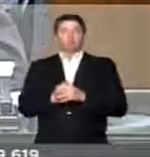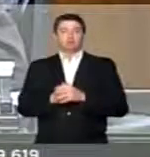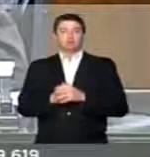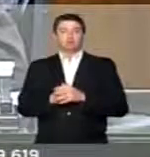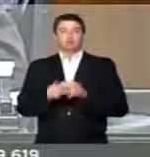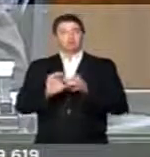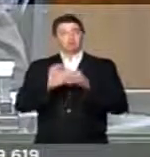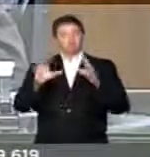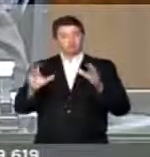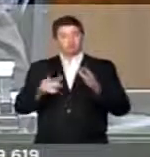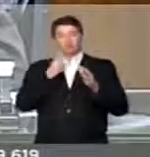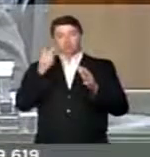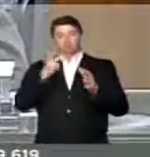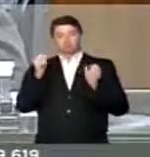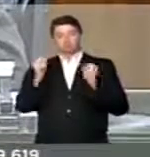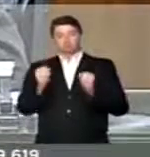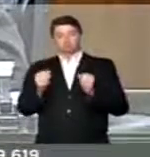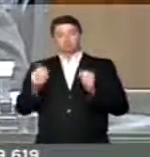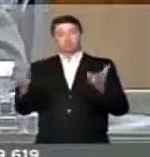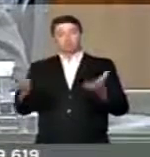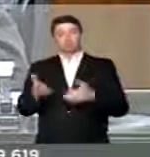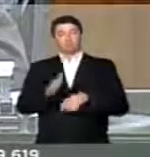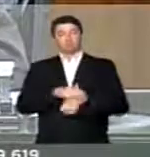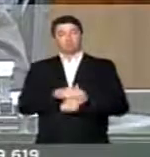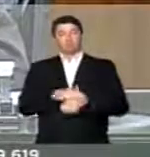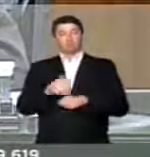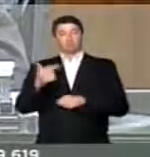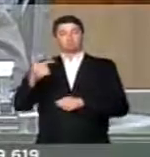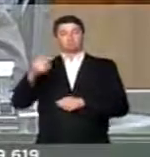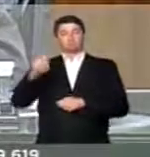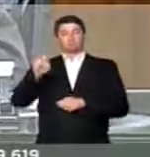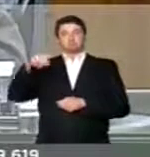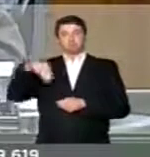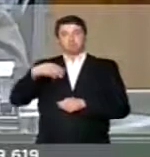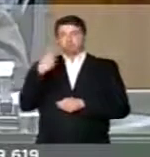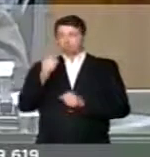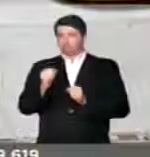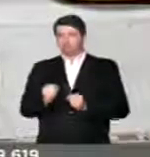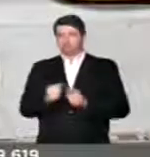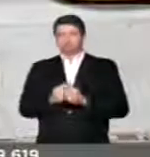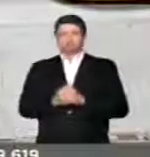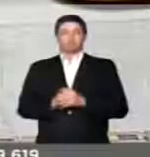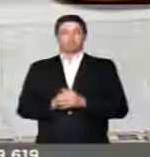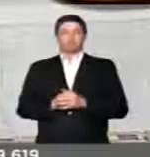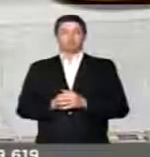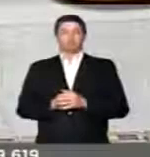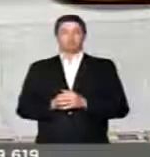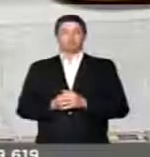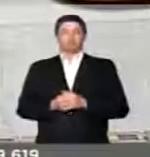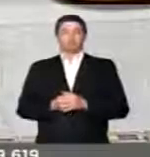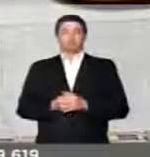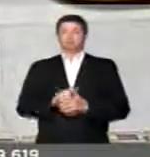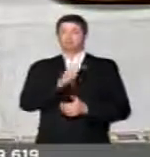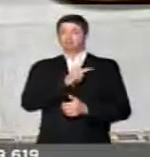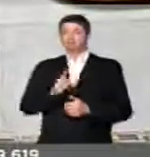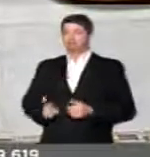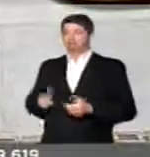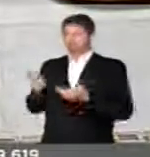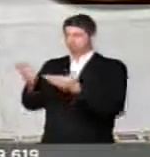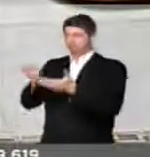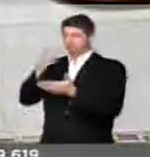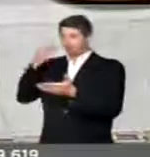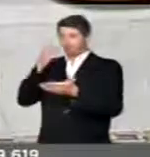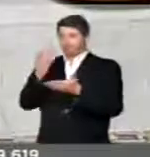está autorizado para falar neste momento. Vossa Excelência disporá de até 25 minutos. Senhor presidente, senhoras e